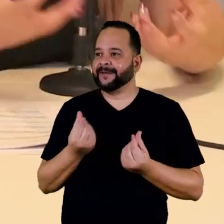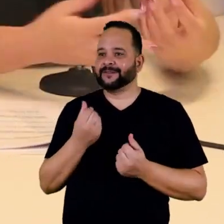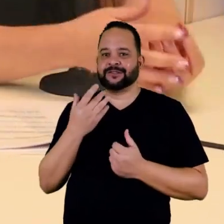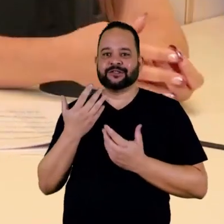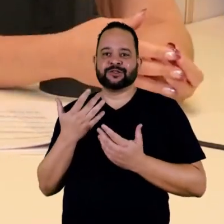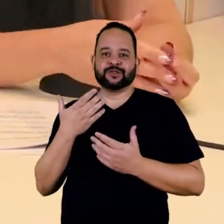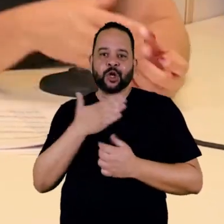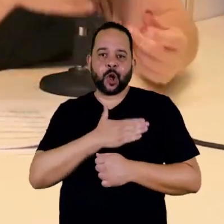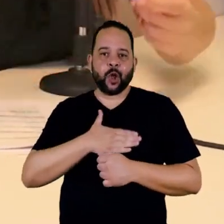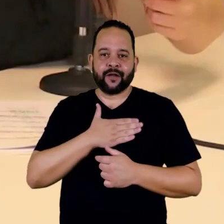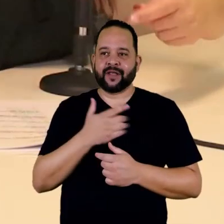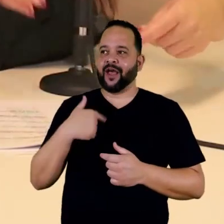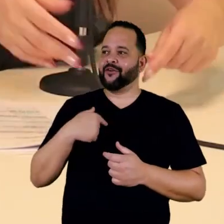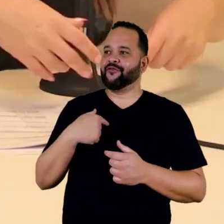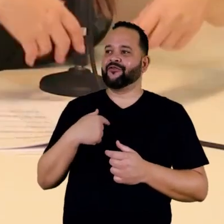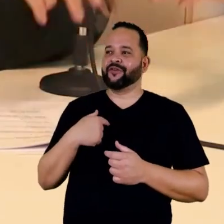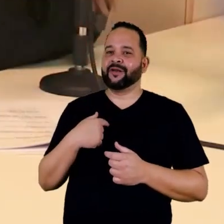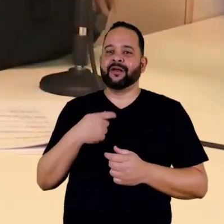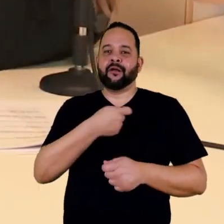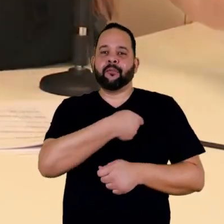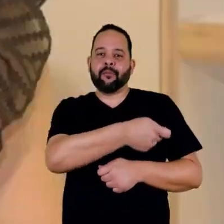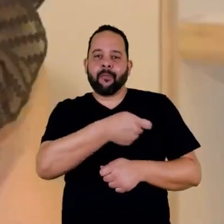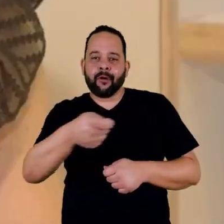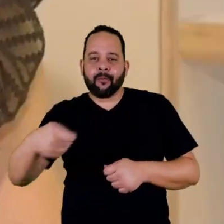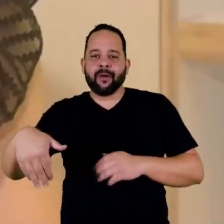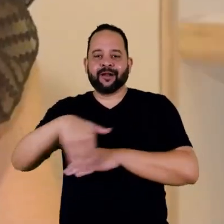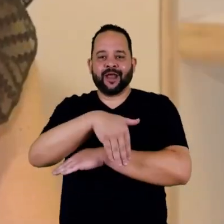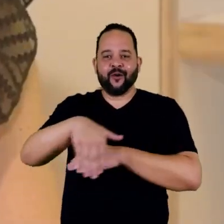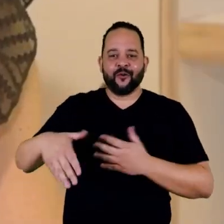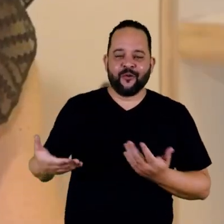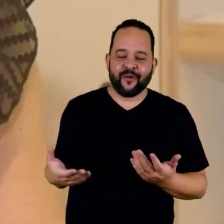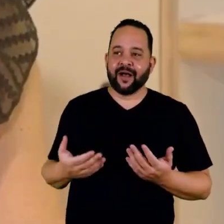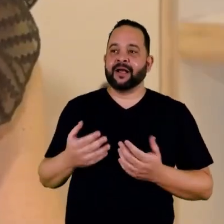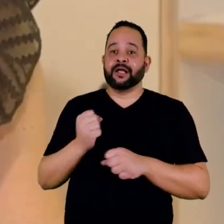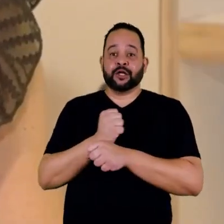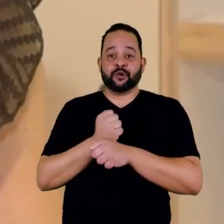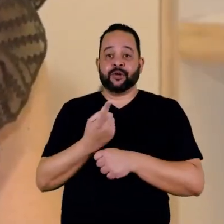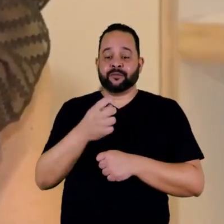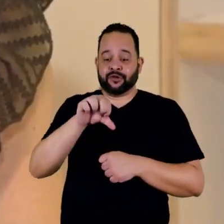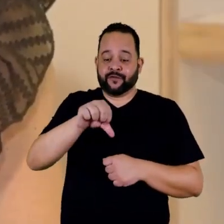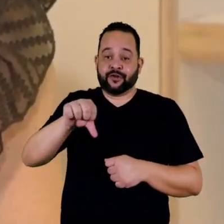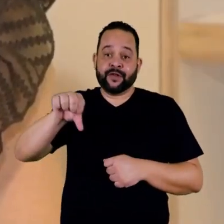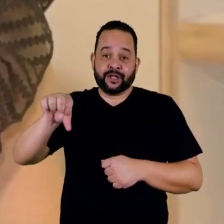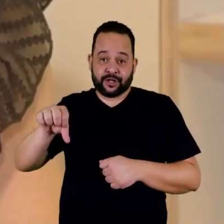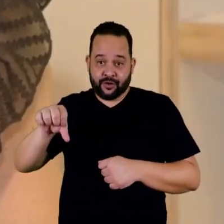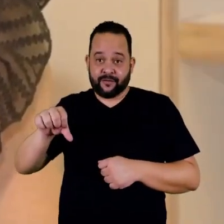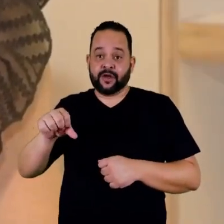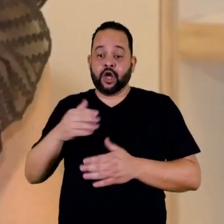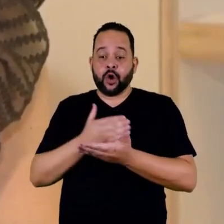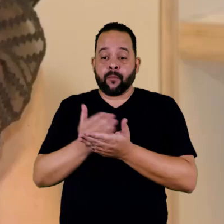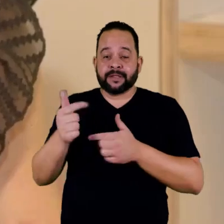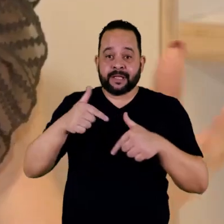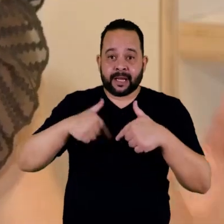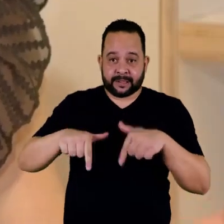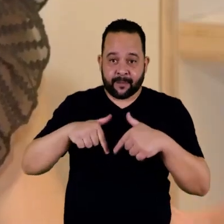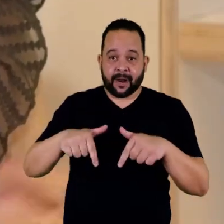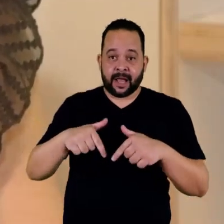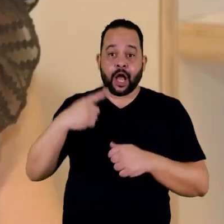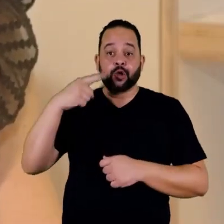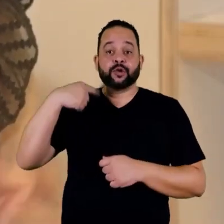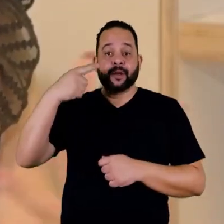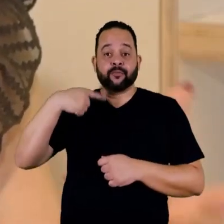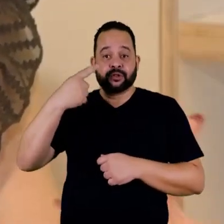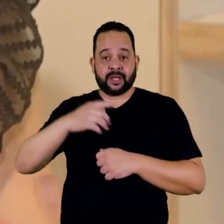nessa coisa aí eu fui distribuir panfleto e em 99 eu começo a trabalhar com um deputado que era da